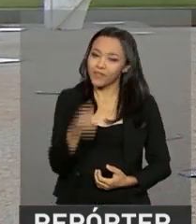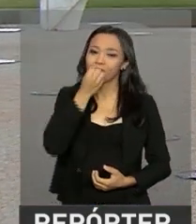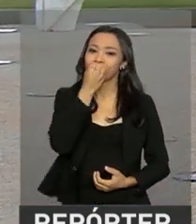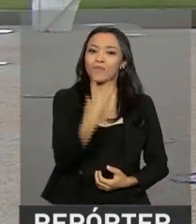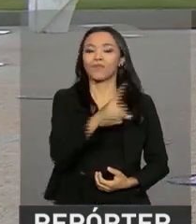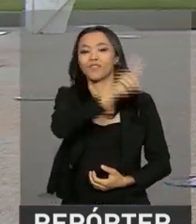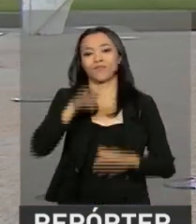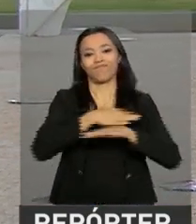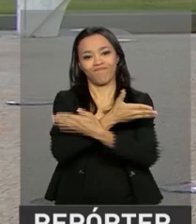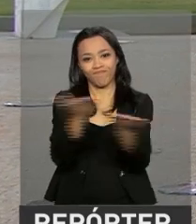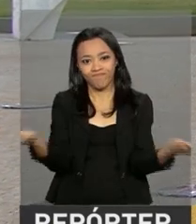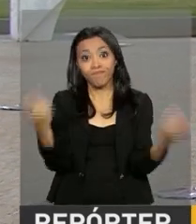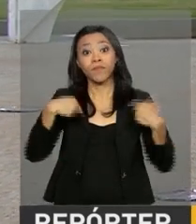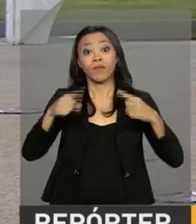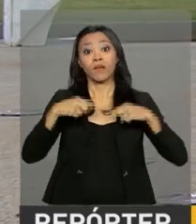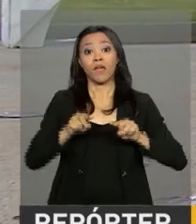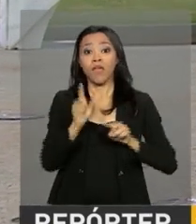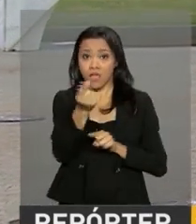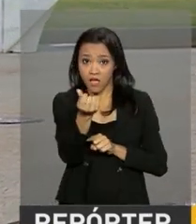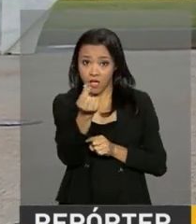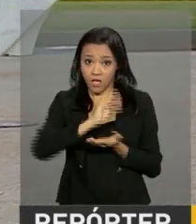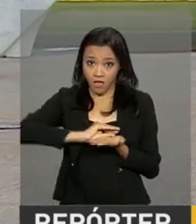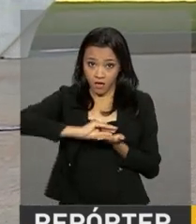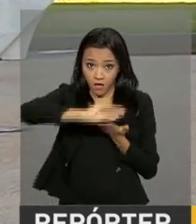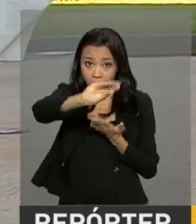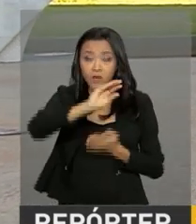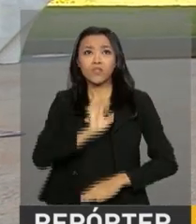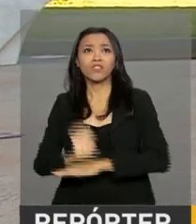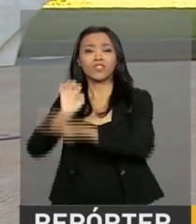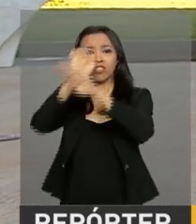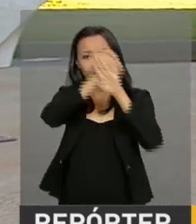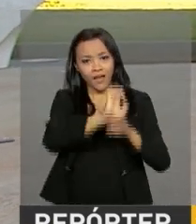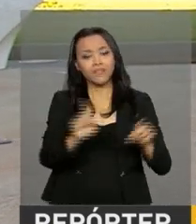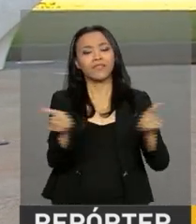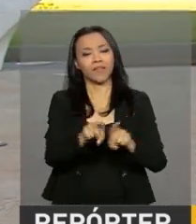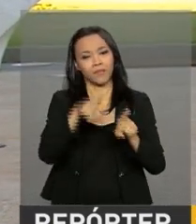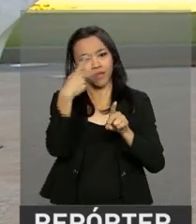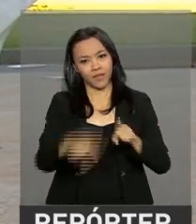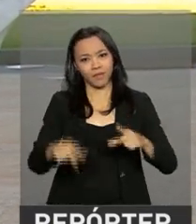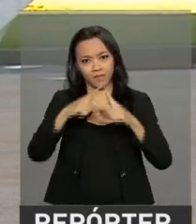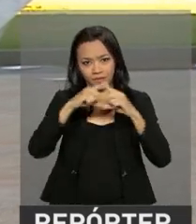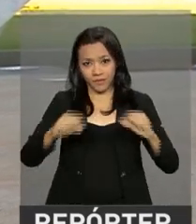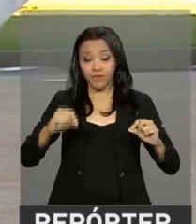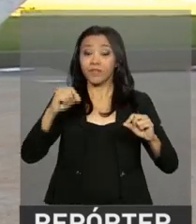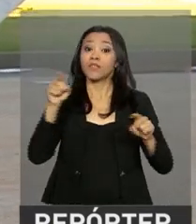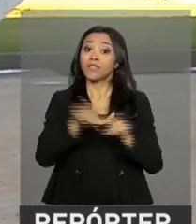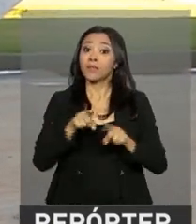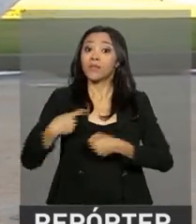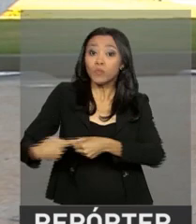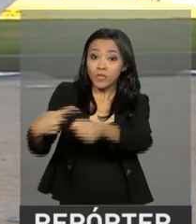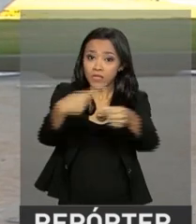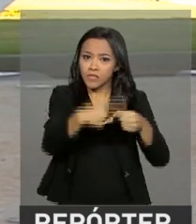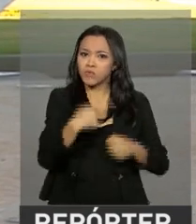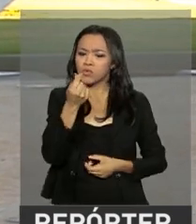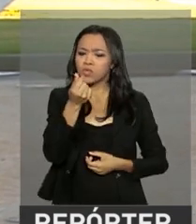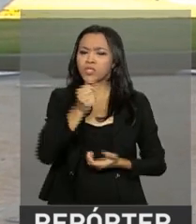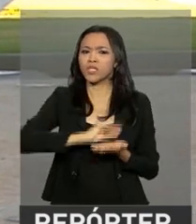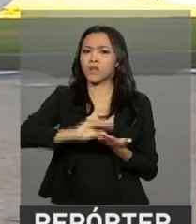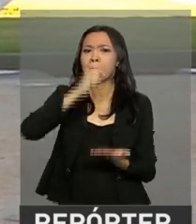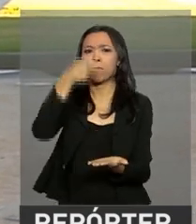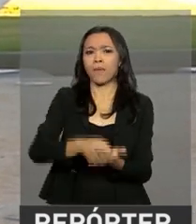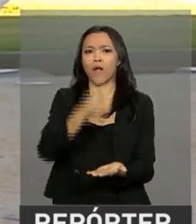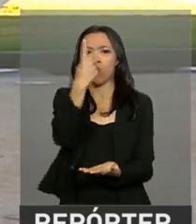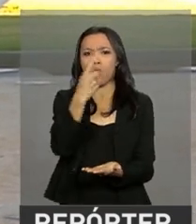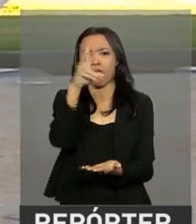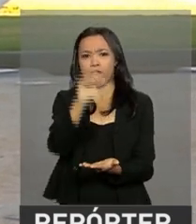todos esses recursos vão ser repassados aos Estados ao Distrito Federal e aos municípios o dinheiro vai ser pago em uma parcela